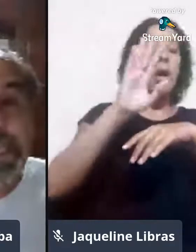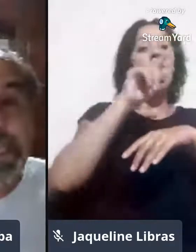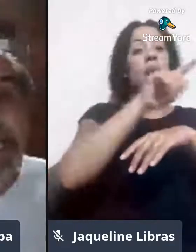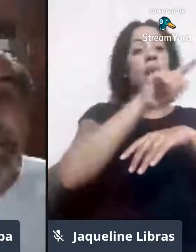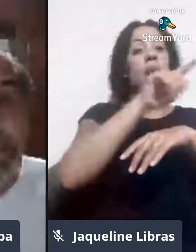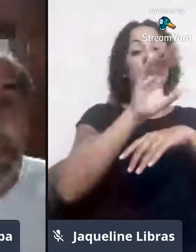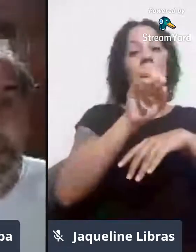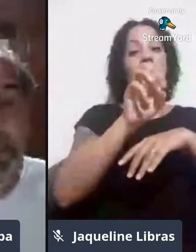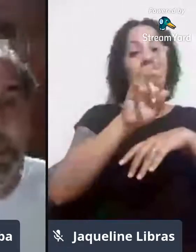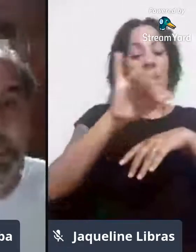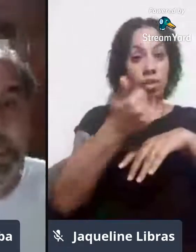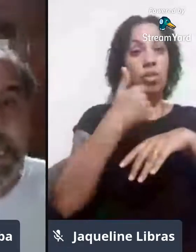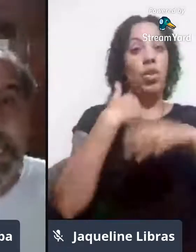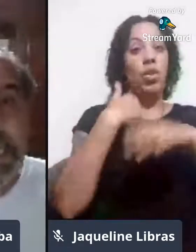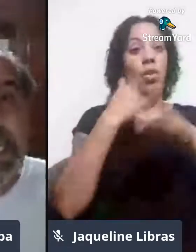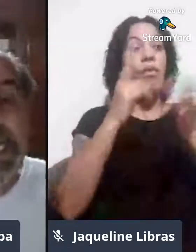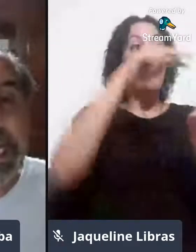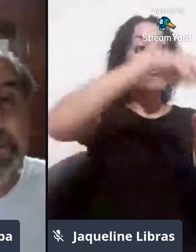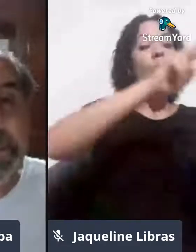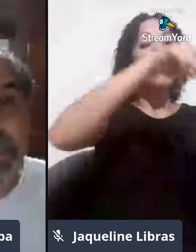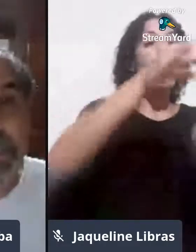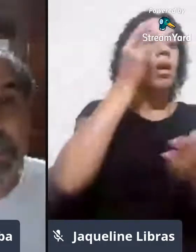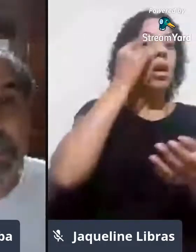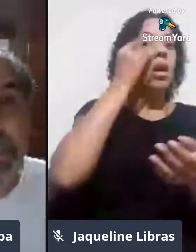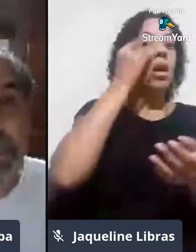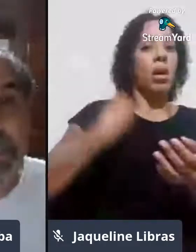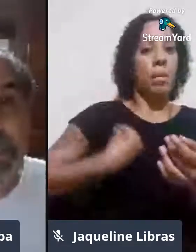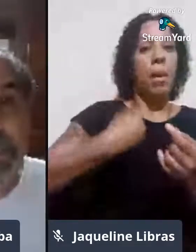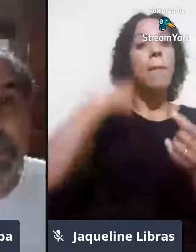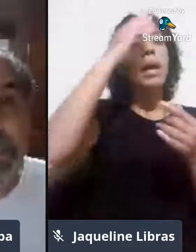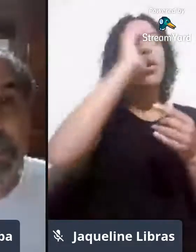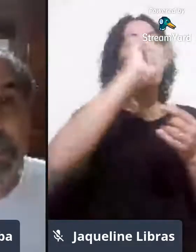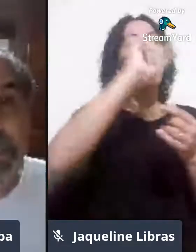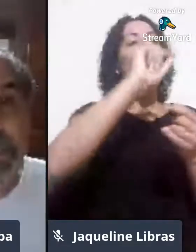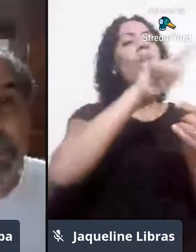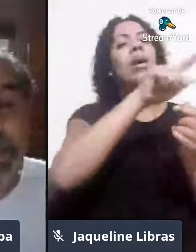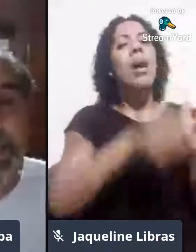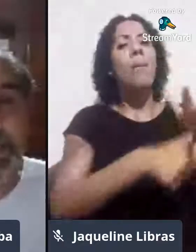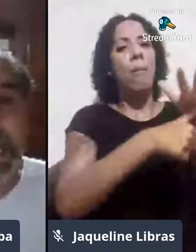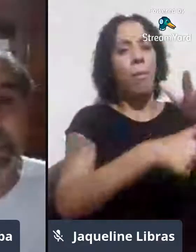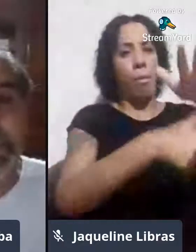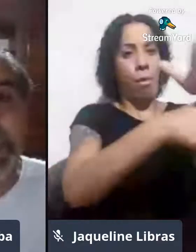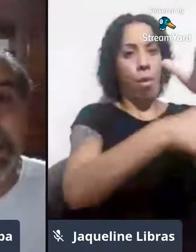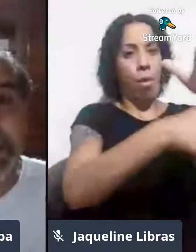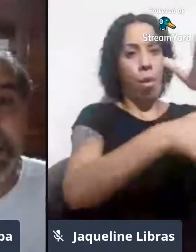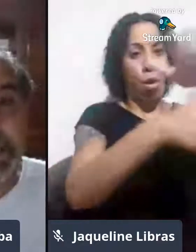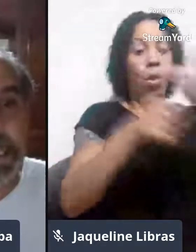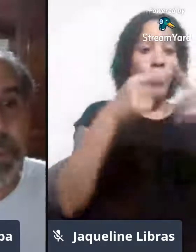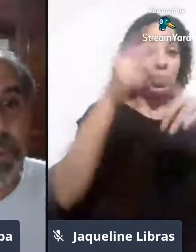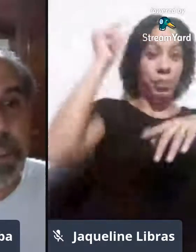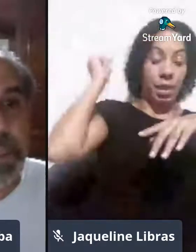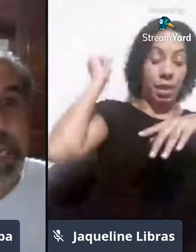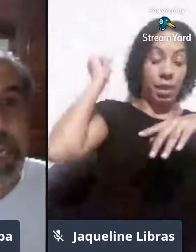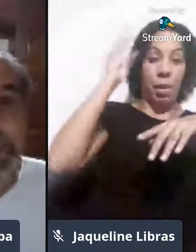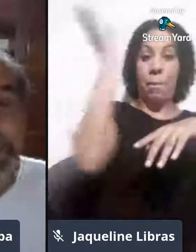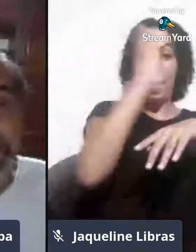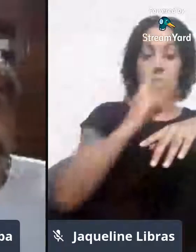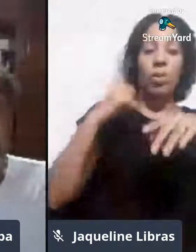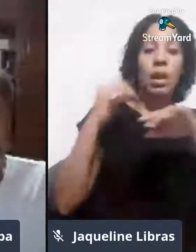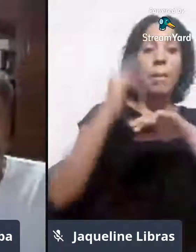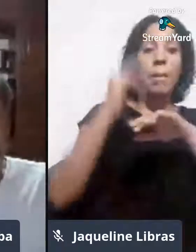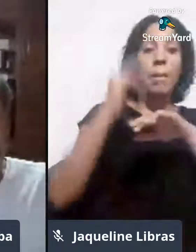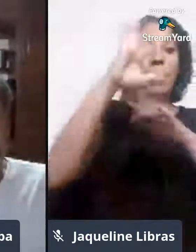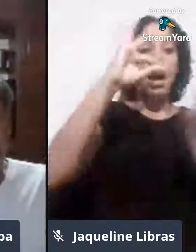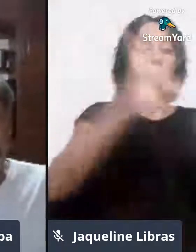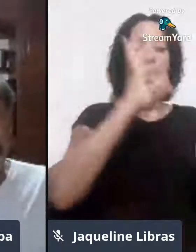entender o que eram aqueles polos. Naquela época, o Brasil estava com mais alunos matriculados na licenciatura à